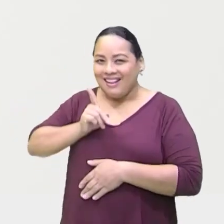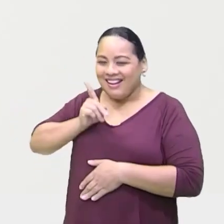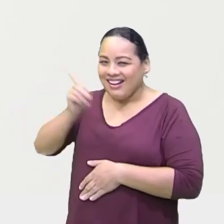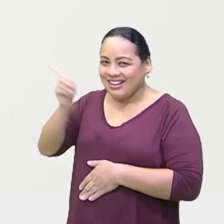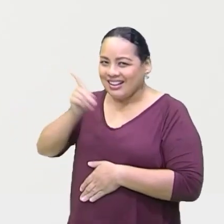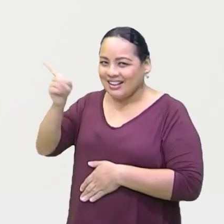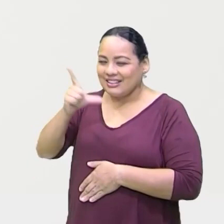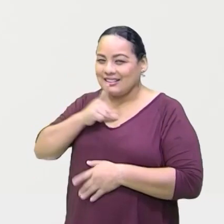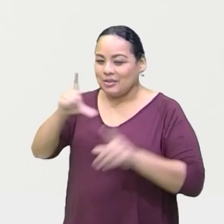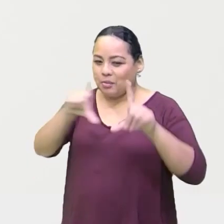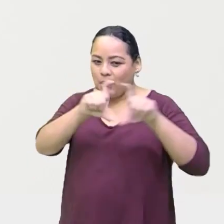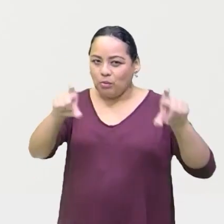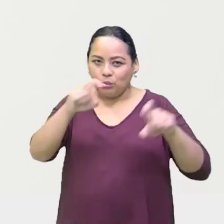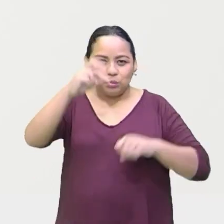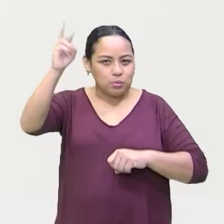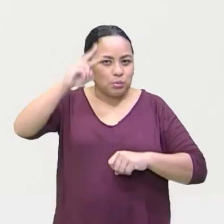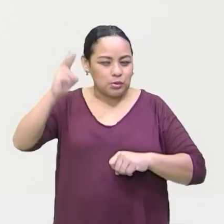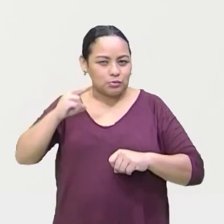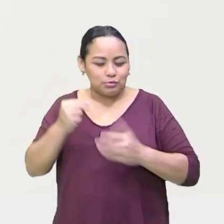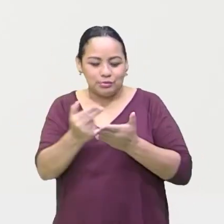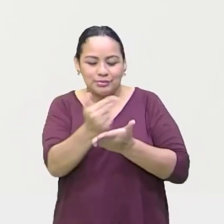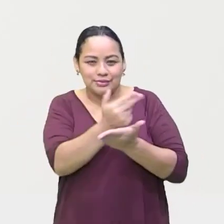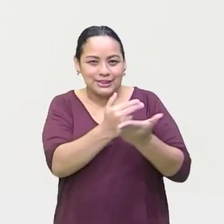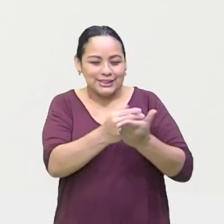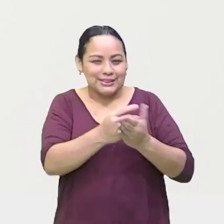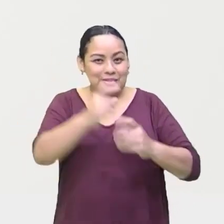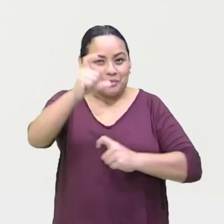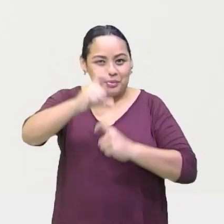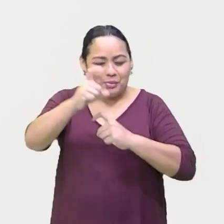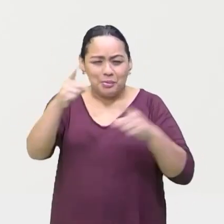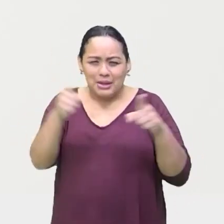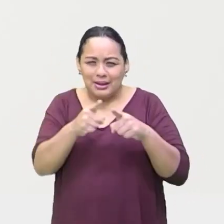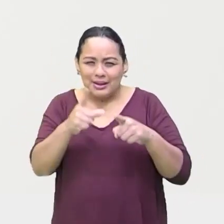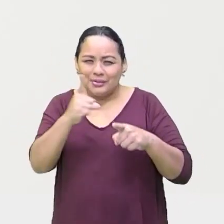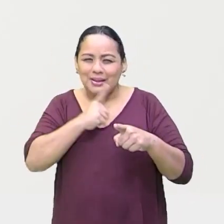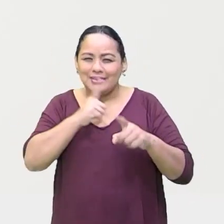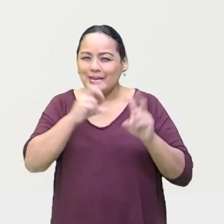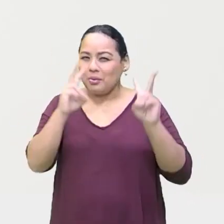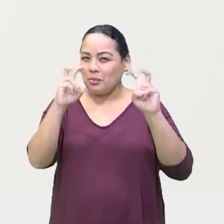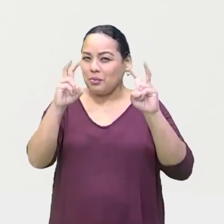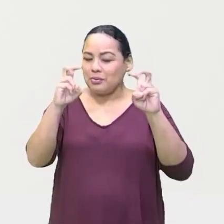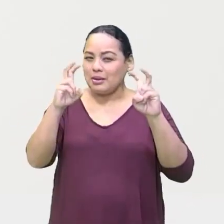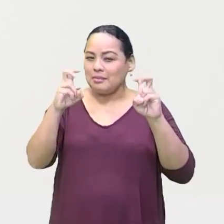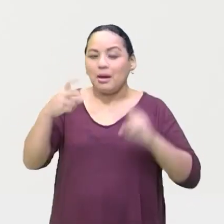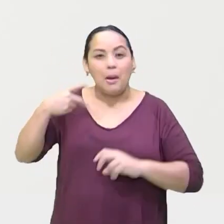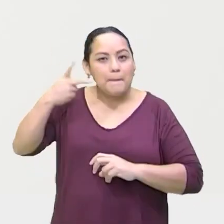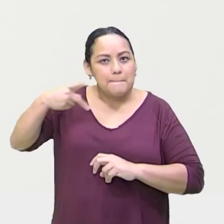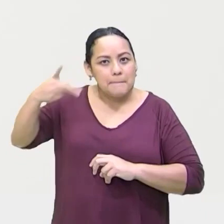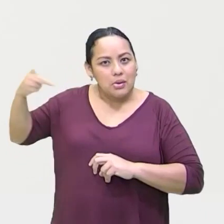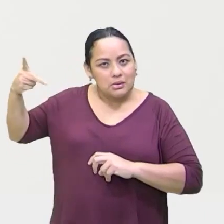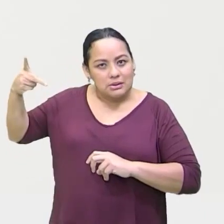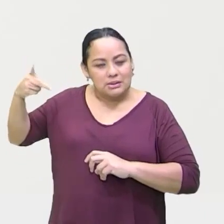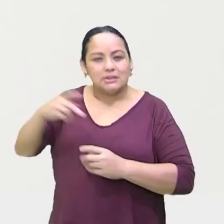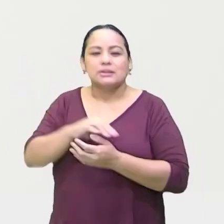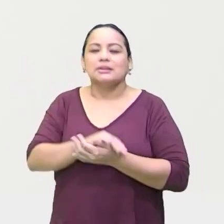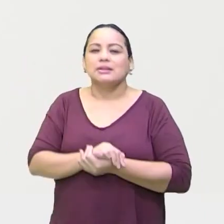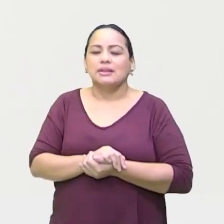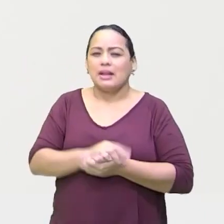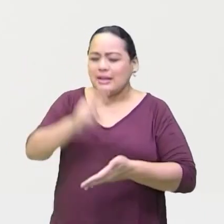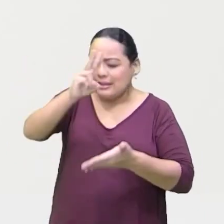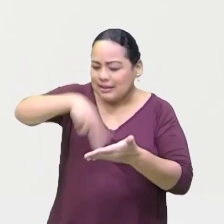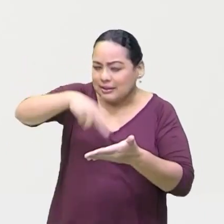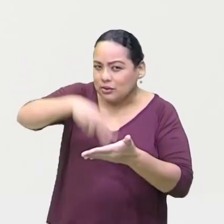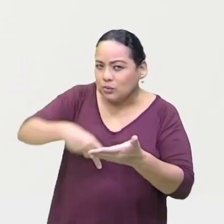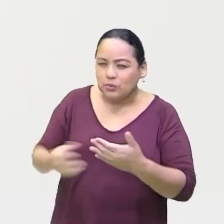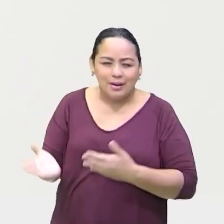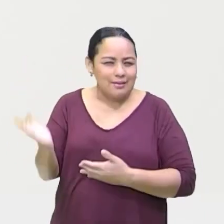a tirinha satírica política. Tá vendo? Satírica política. Vamos fazer a